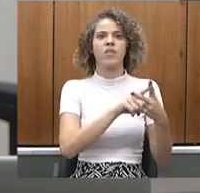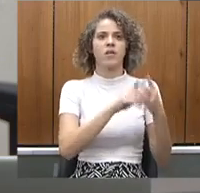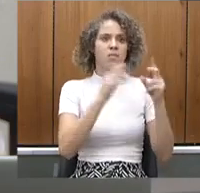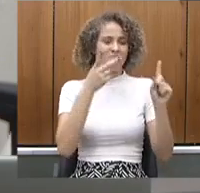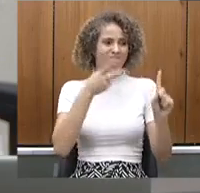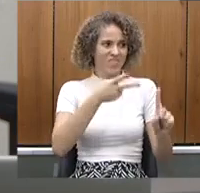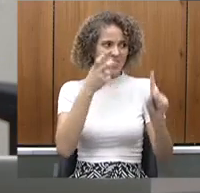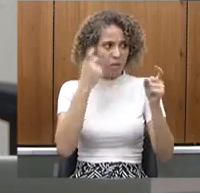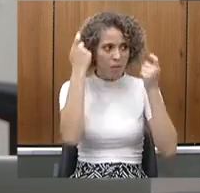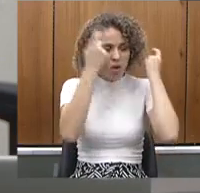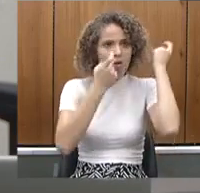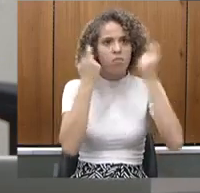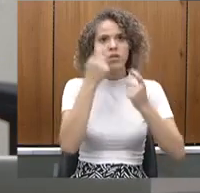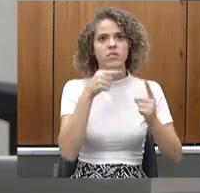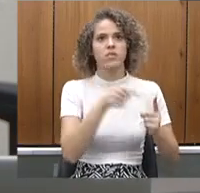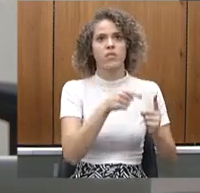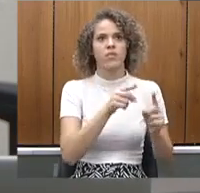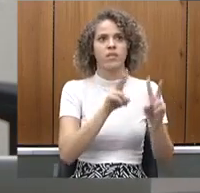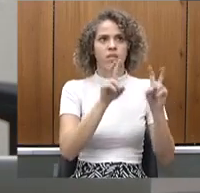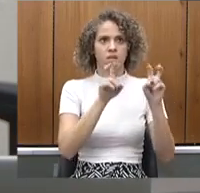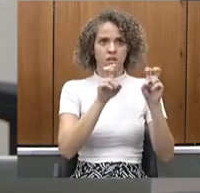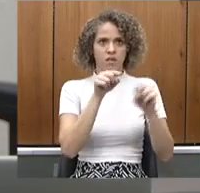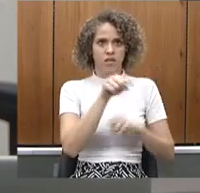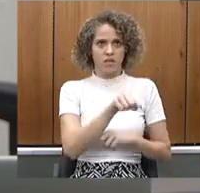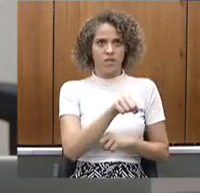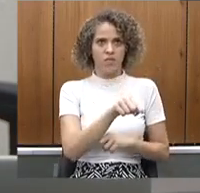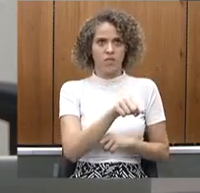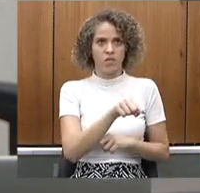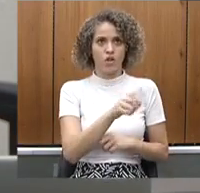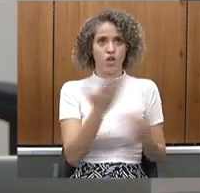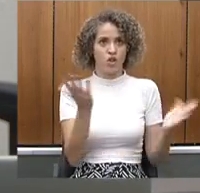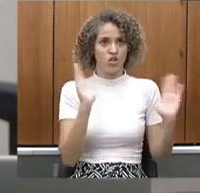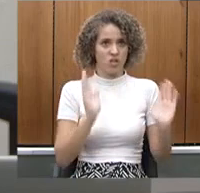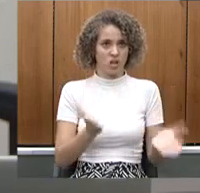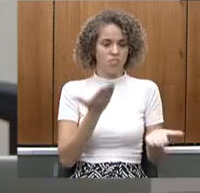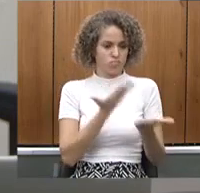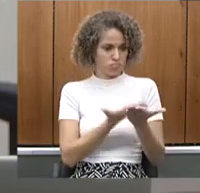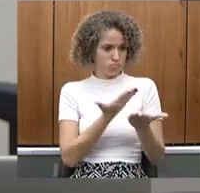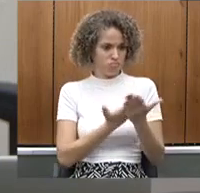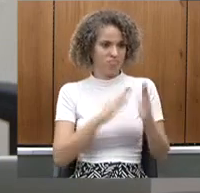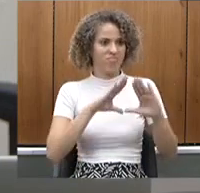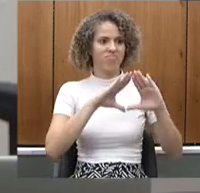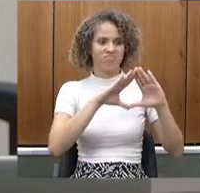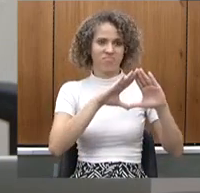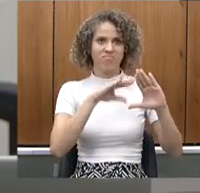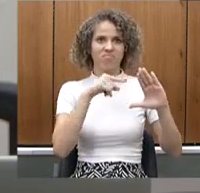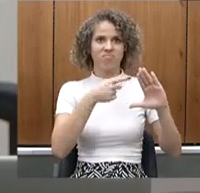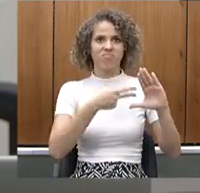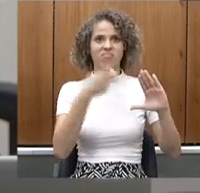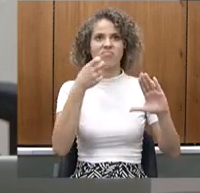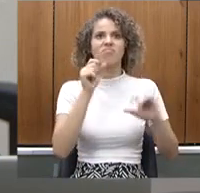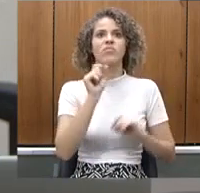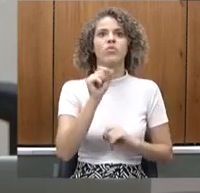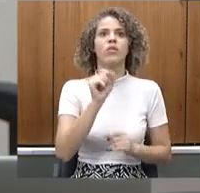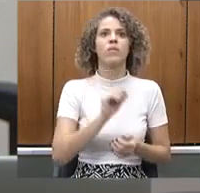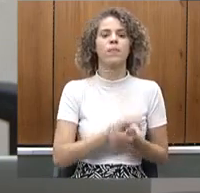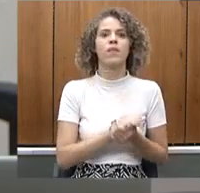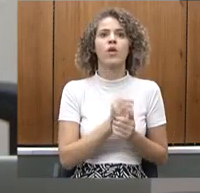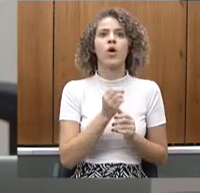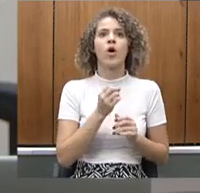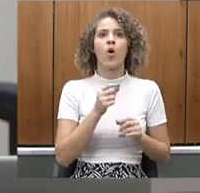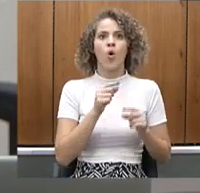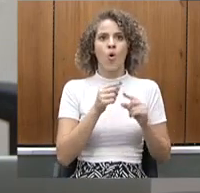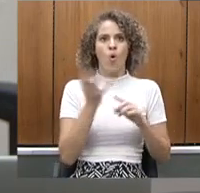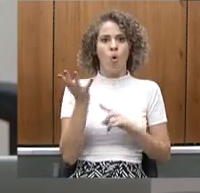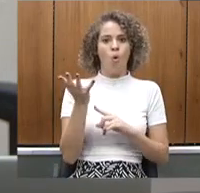João Leite o comandante em relação inclusive nós ajudamos aqui com o presidente da assembleia na destinação do quantitativo